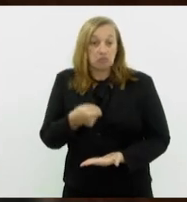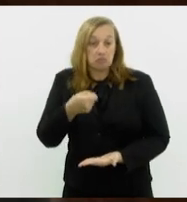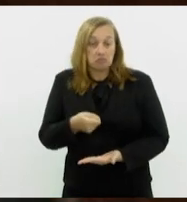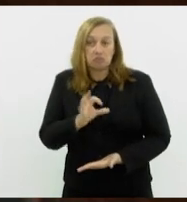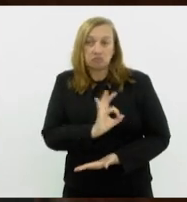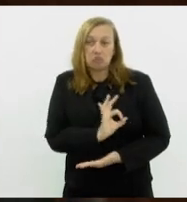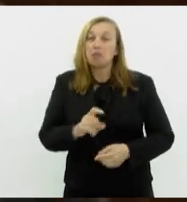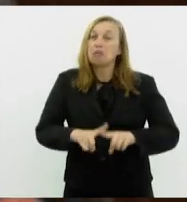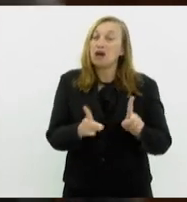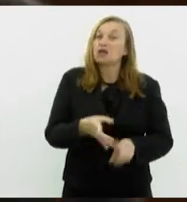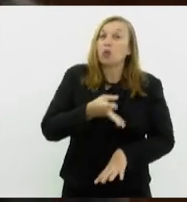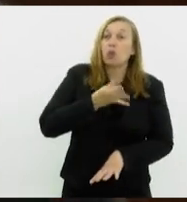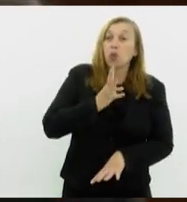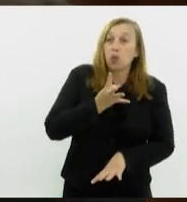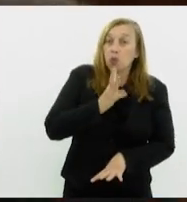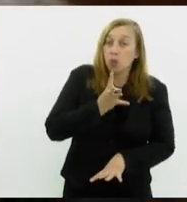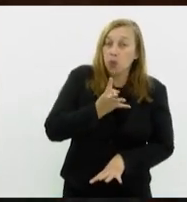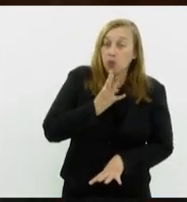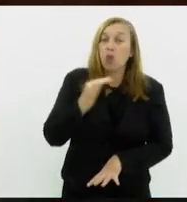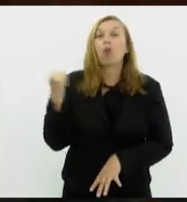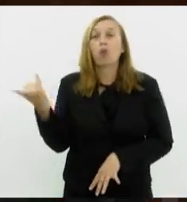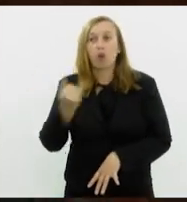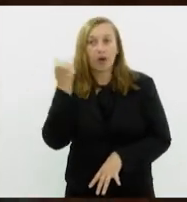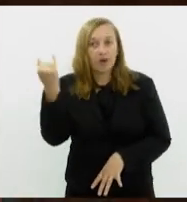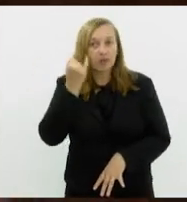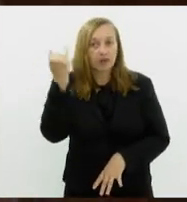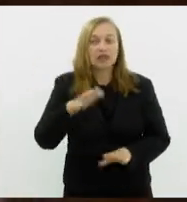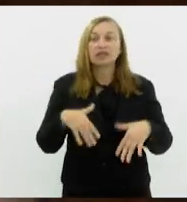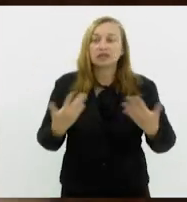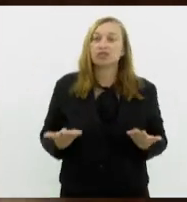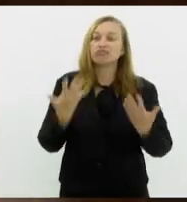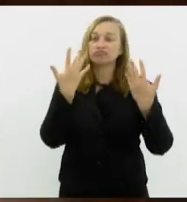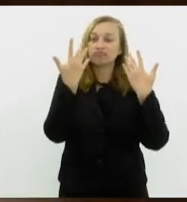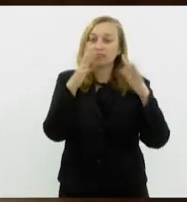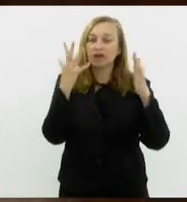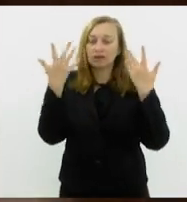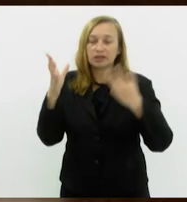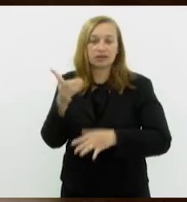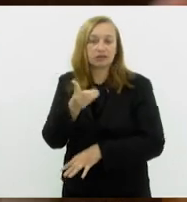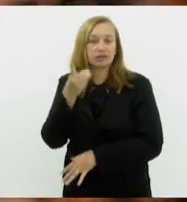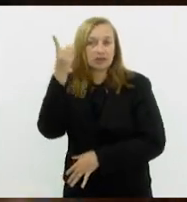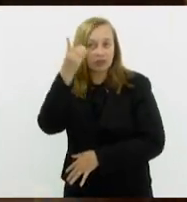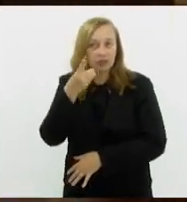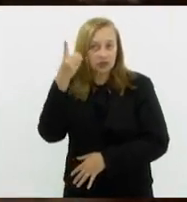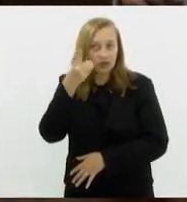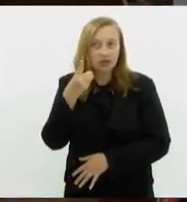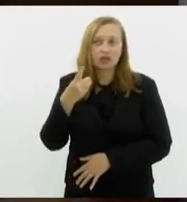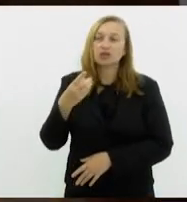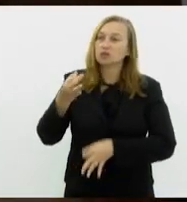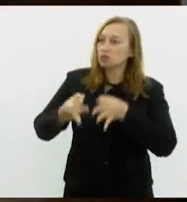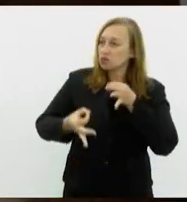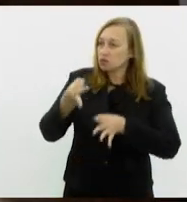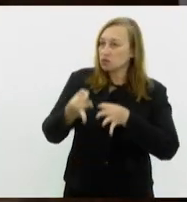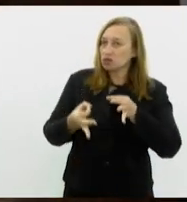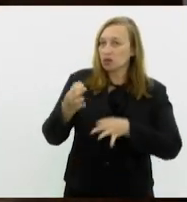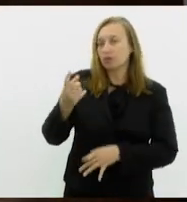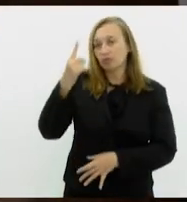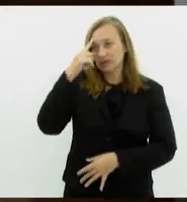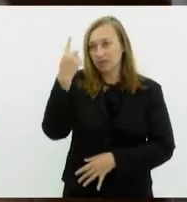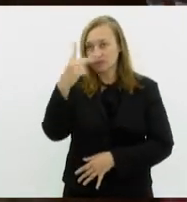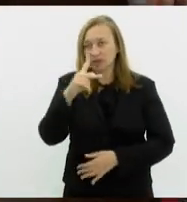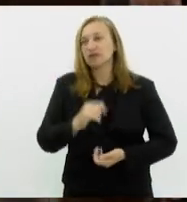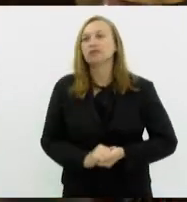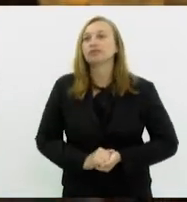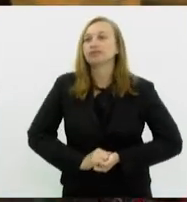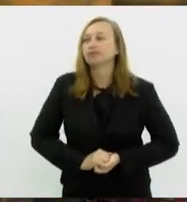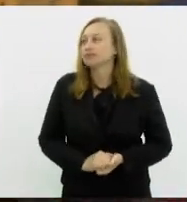sempre reconhecer é muito importante. Então eu parabenizo o nobre deputado. Faço jus também ao pensamento dele. Obrigado, senhor